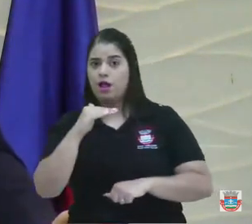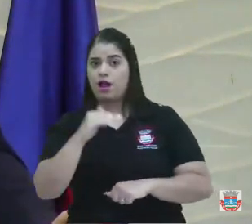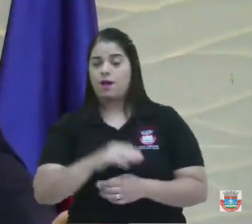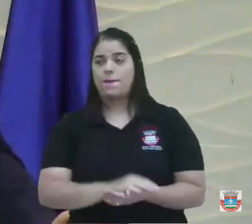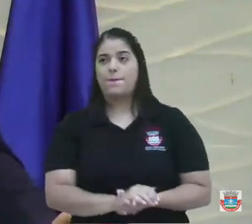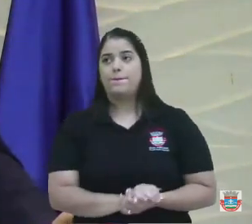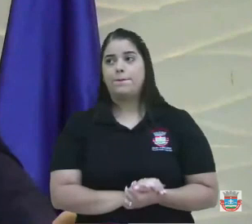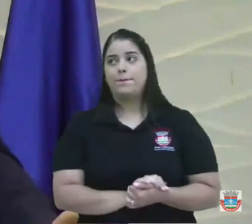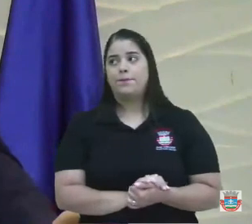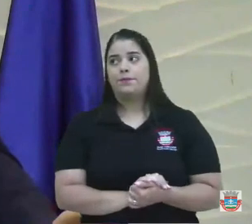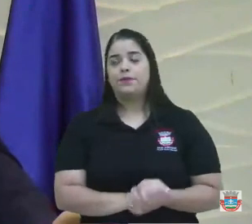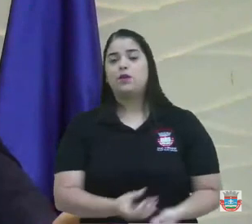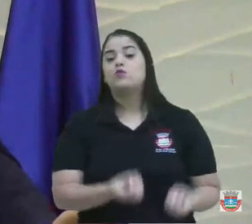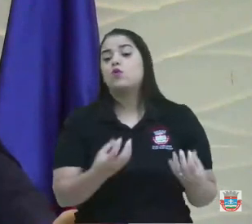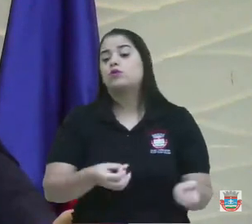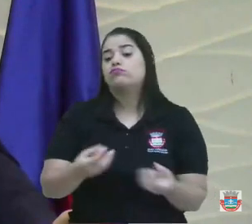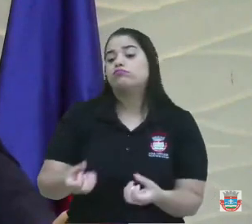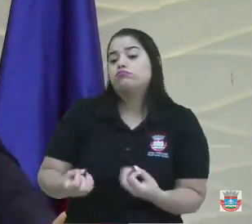efetivo policial,